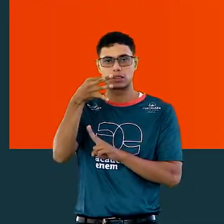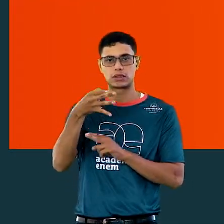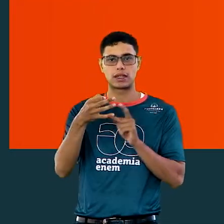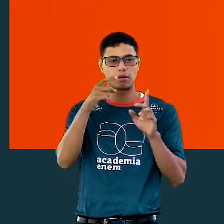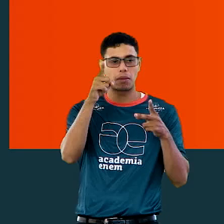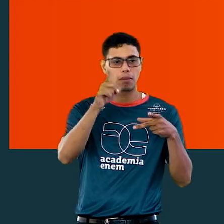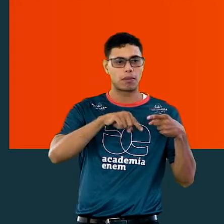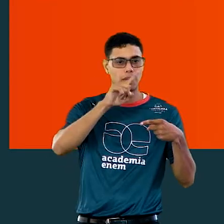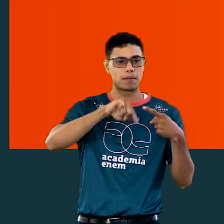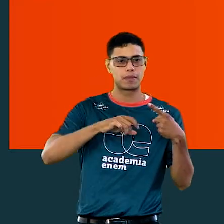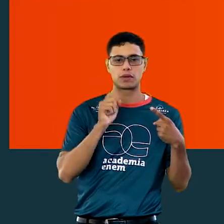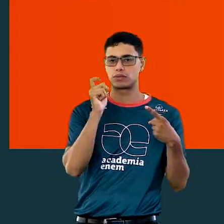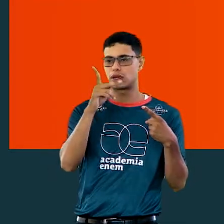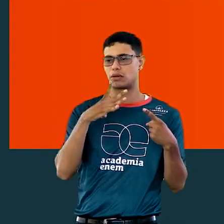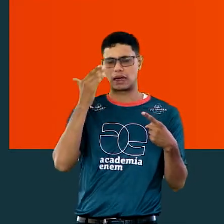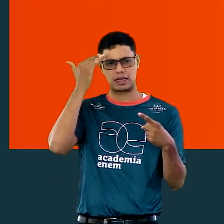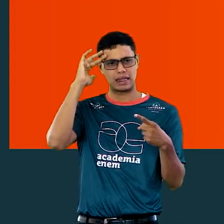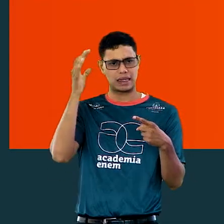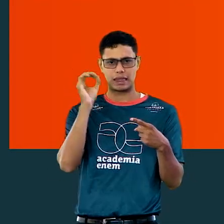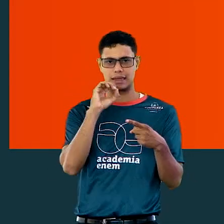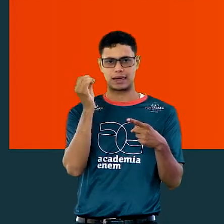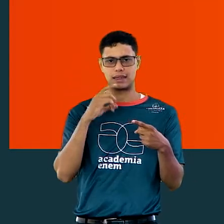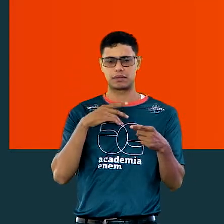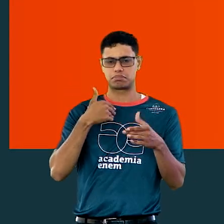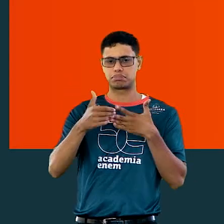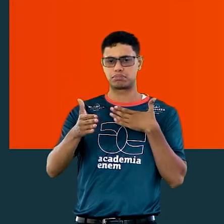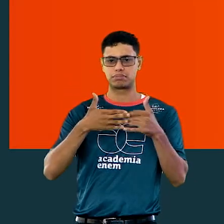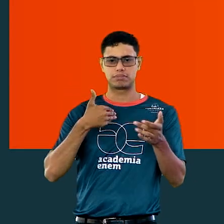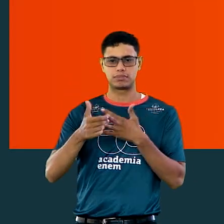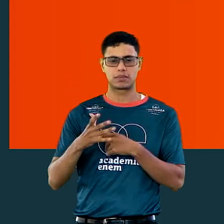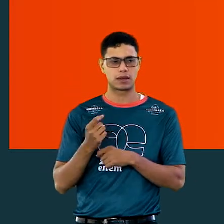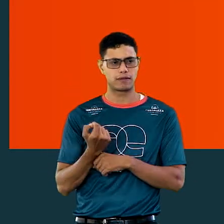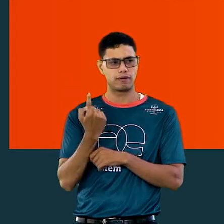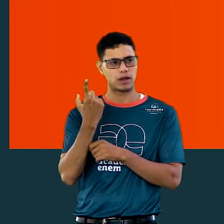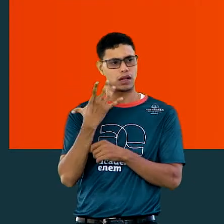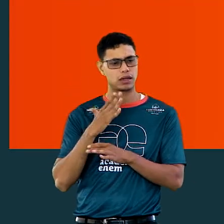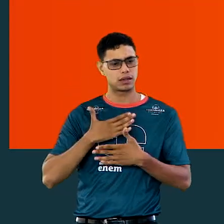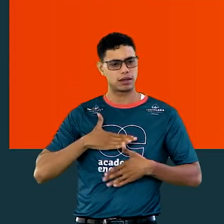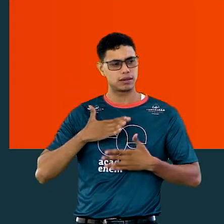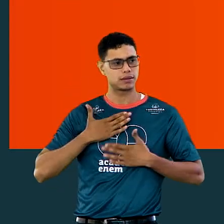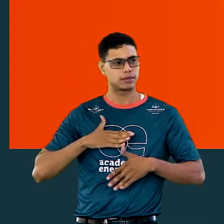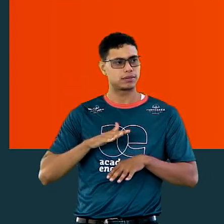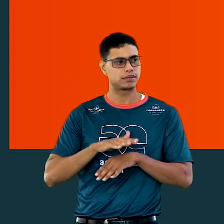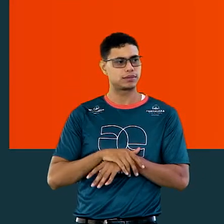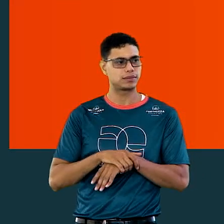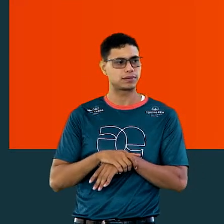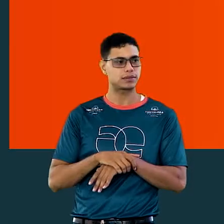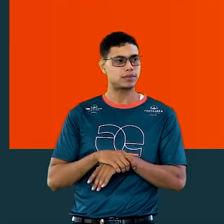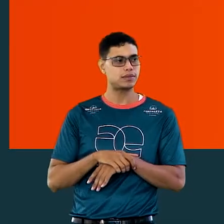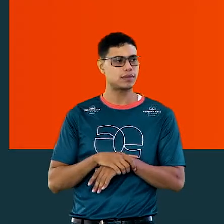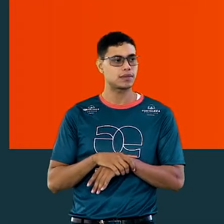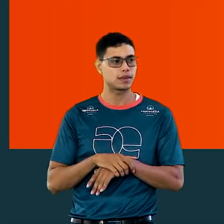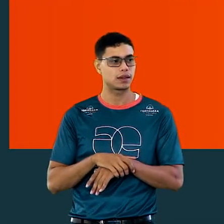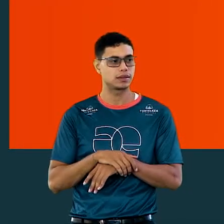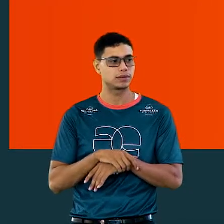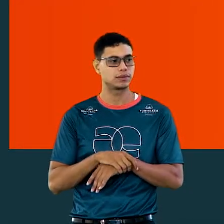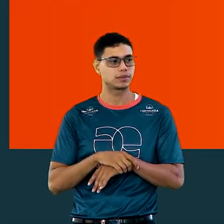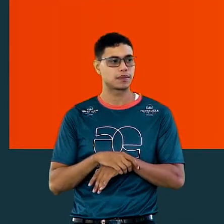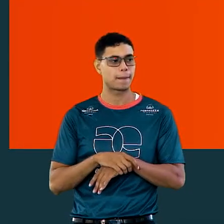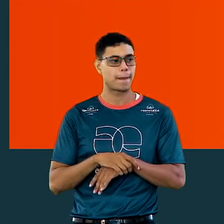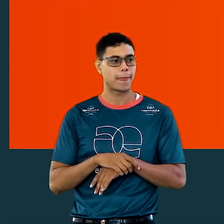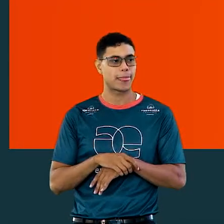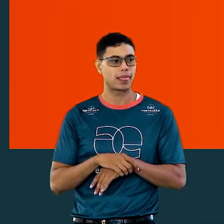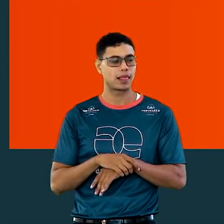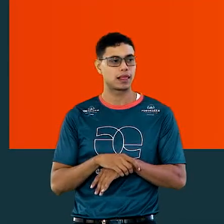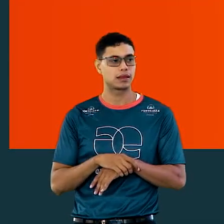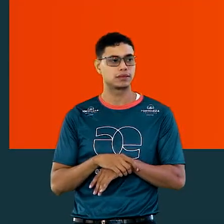item que se exploda, eu não quero entender nada. Que conversa é essa, pessoal? Não é por aí, não. Vem comigo. O que é que ele disse no